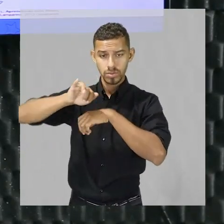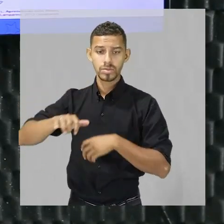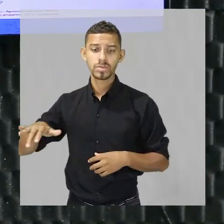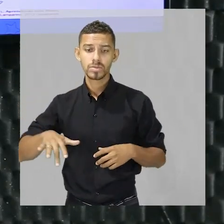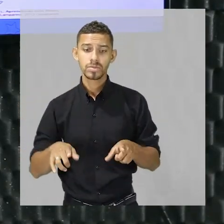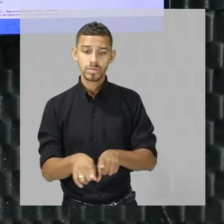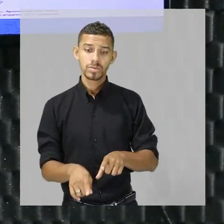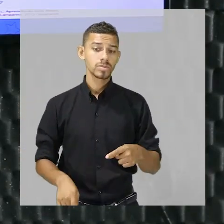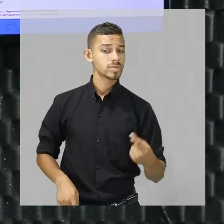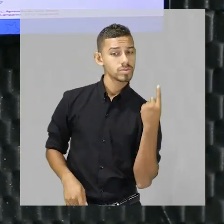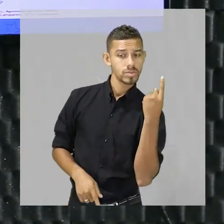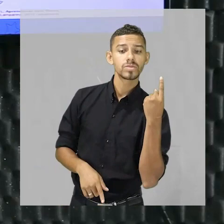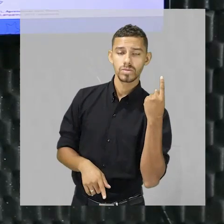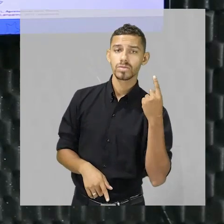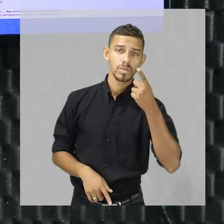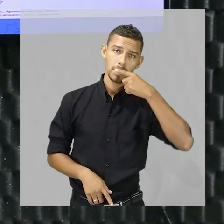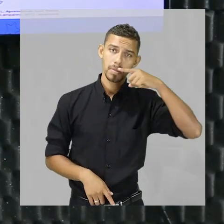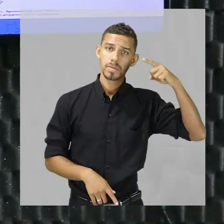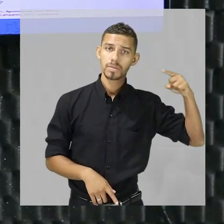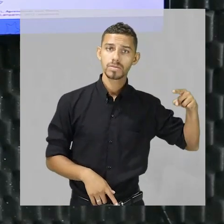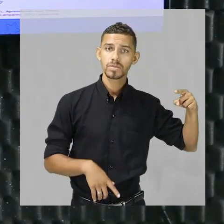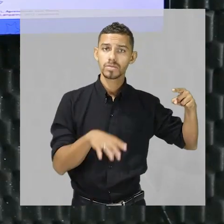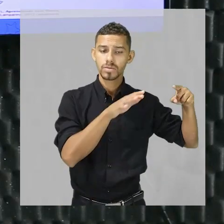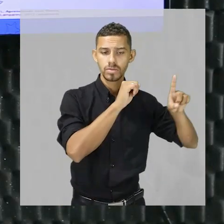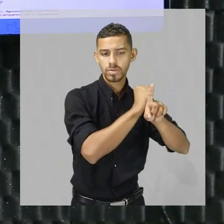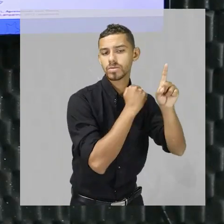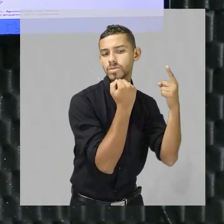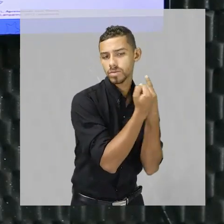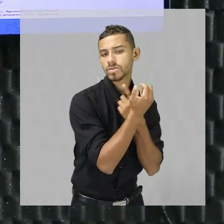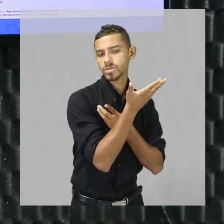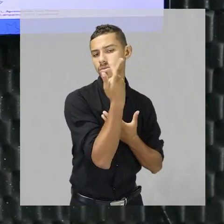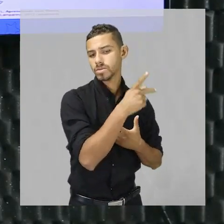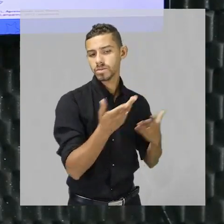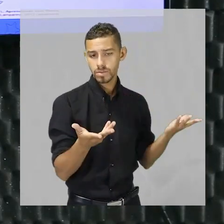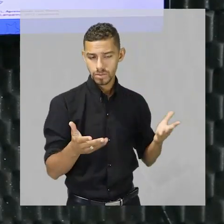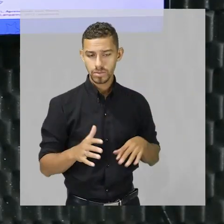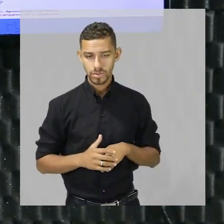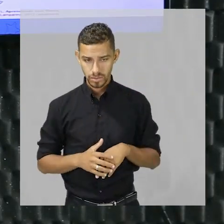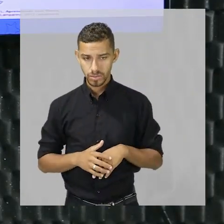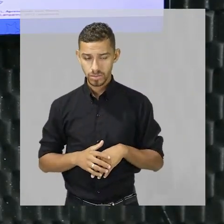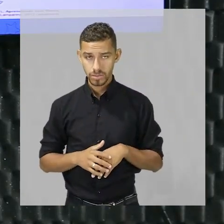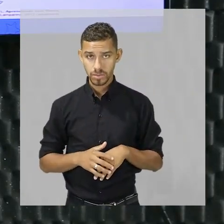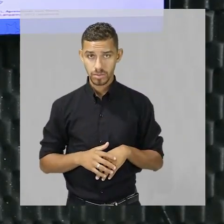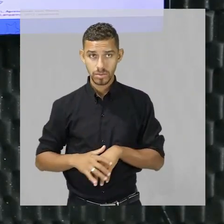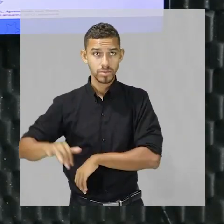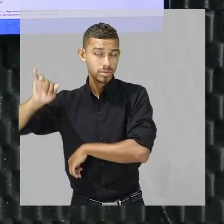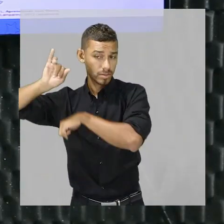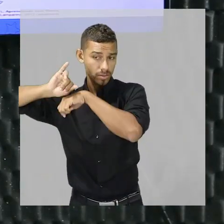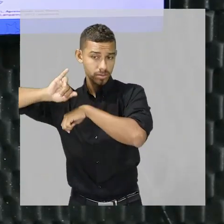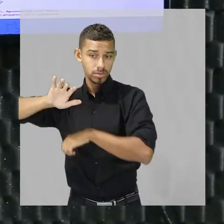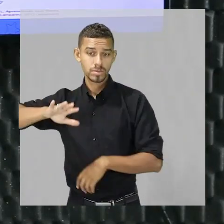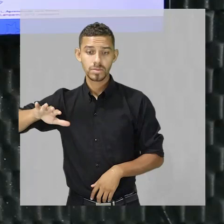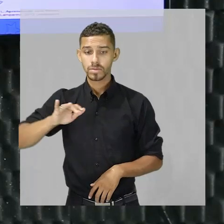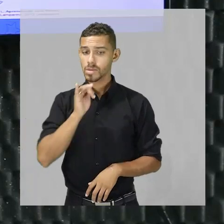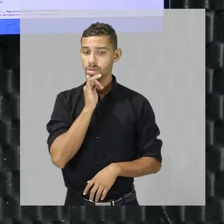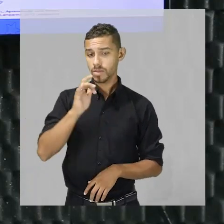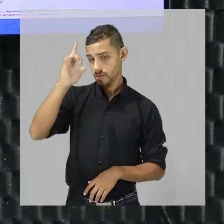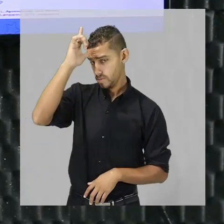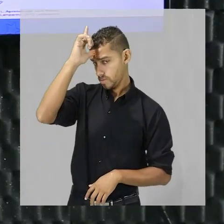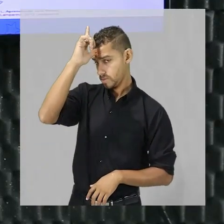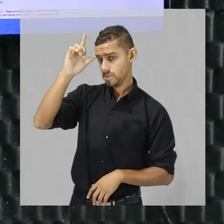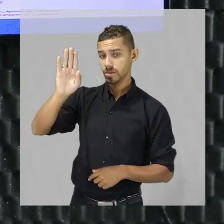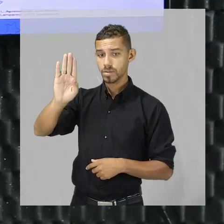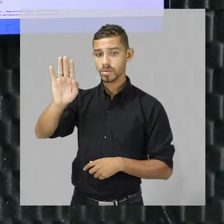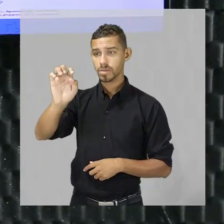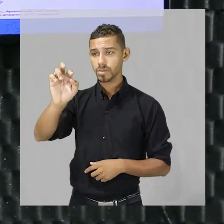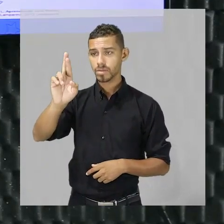nós vamos ter uma zona soviética de orientação socialista. E a capital, né, da Alemanha, no caso